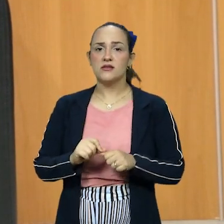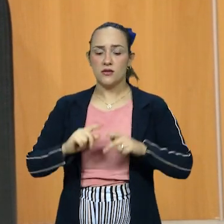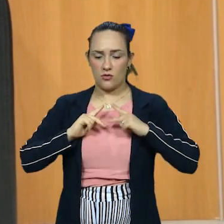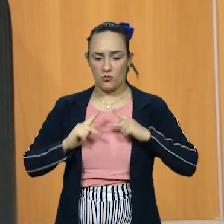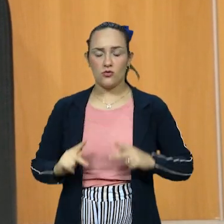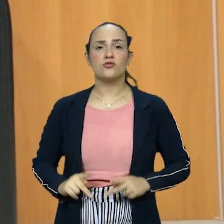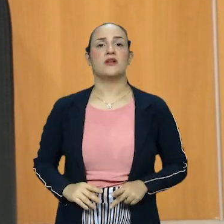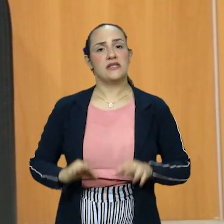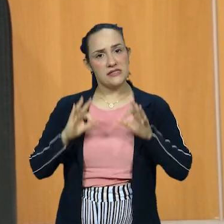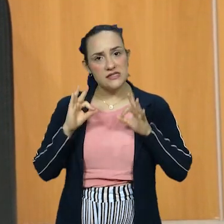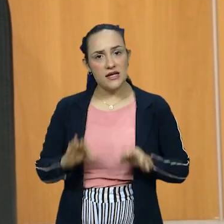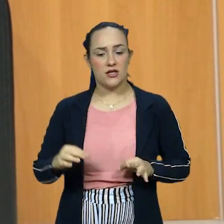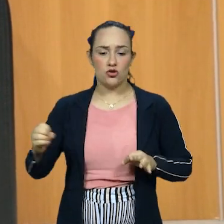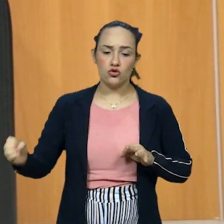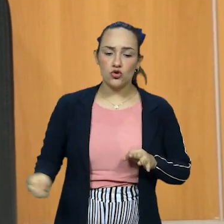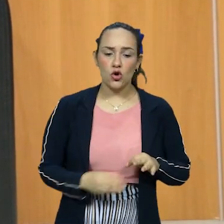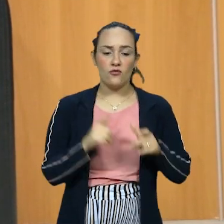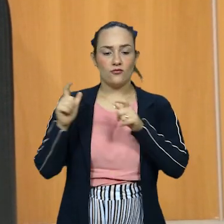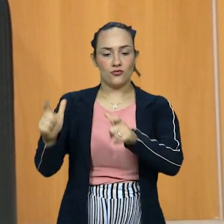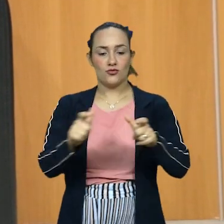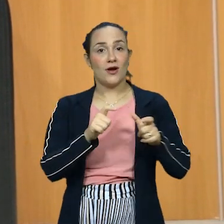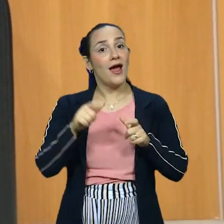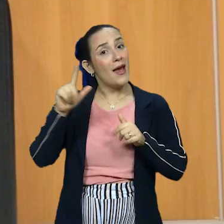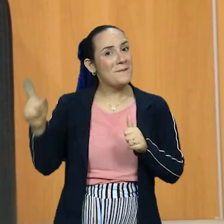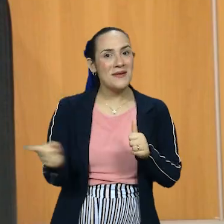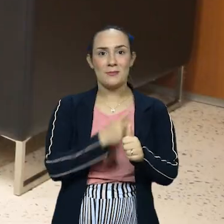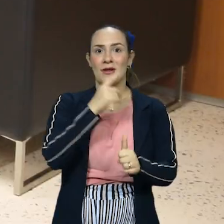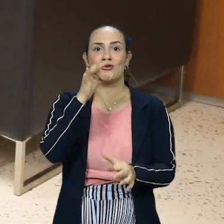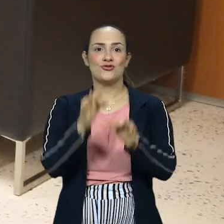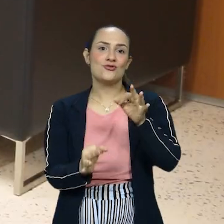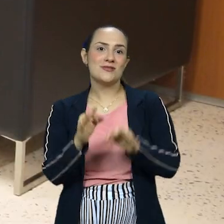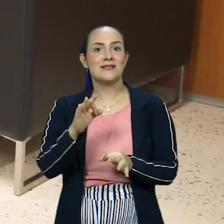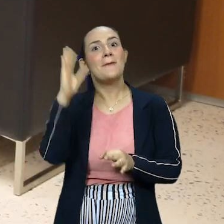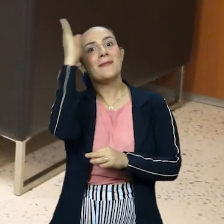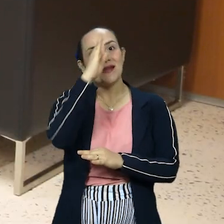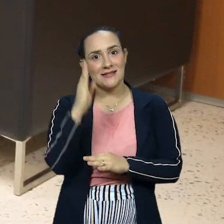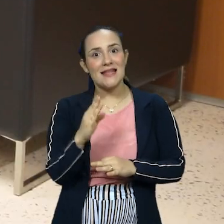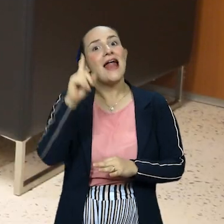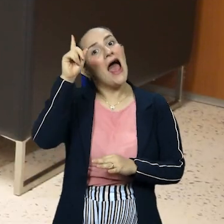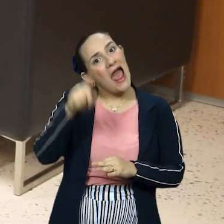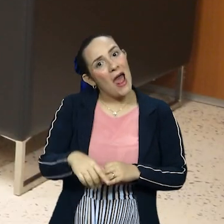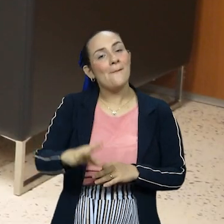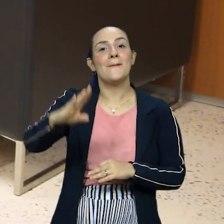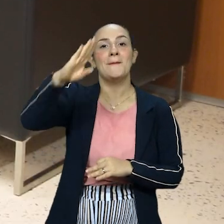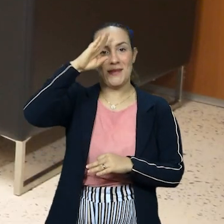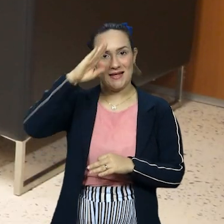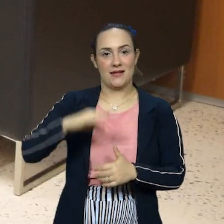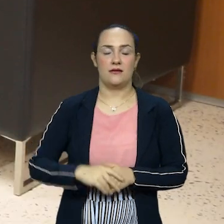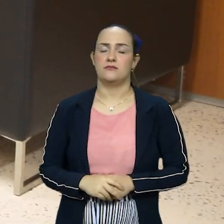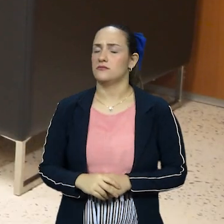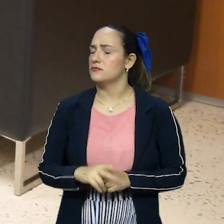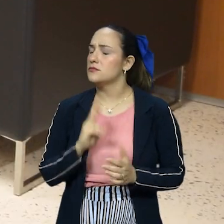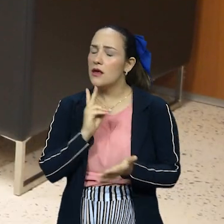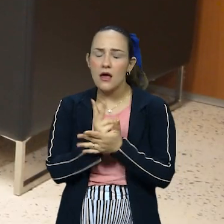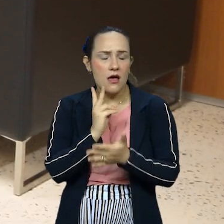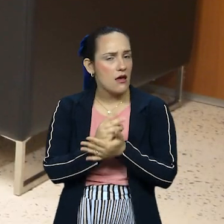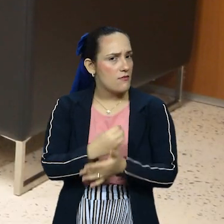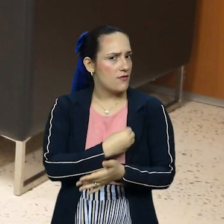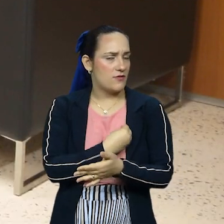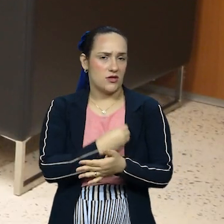de ocupar um novo território. Então é a primeira justiça brasileira. E desde sempre ela